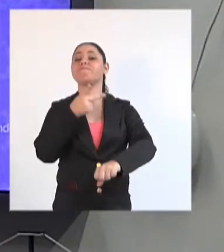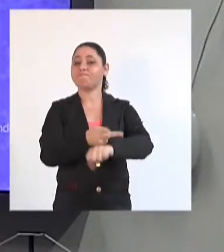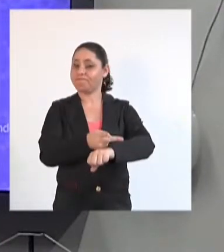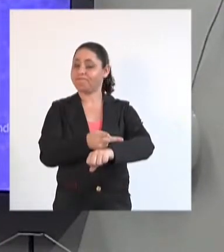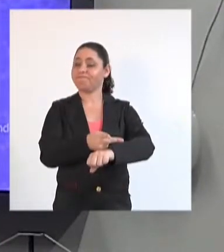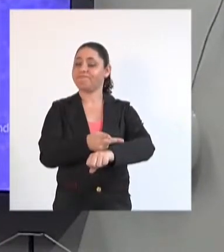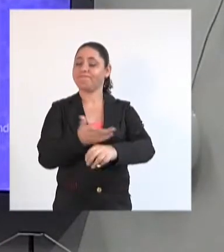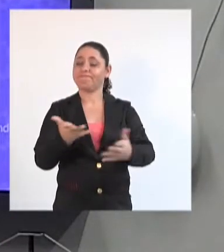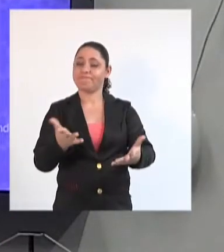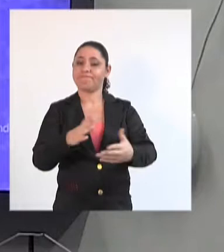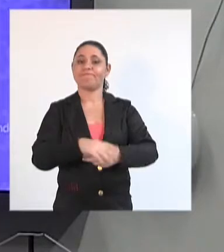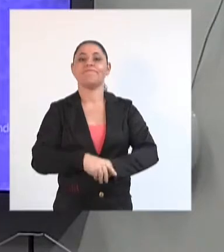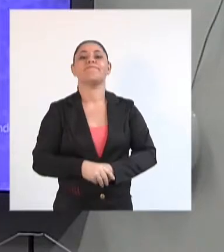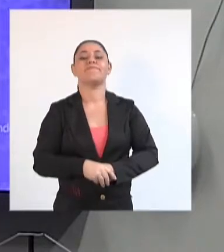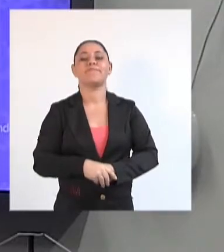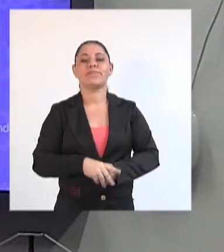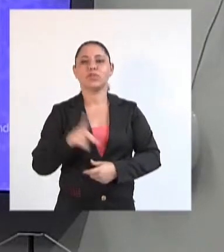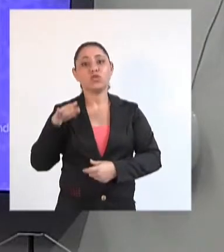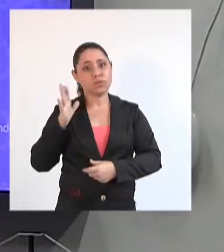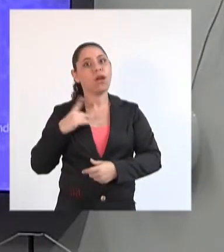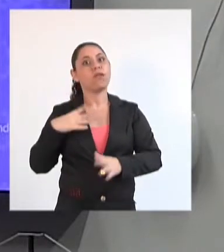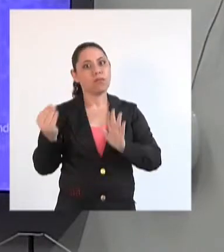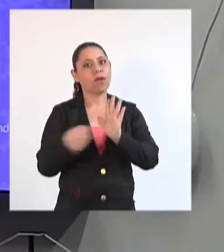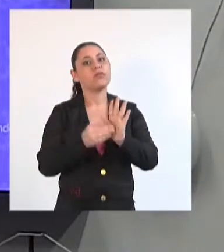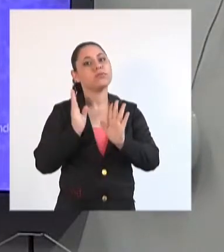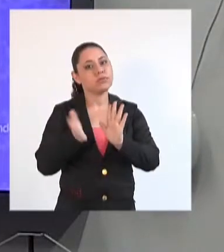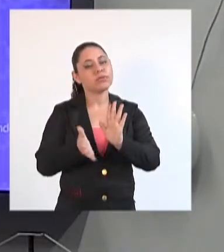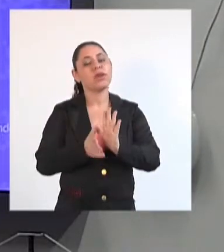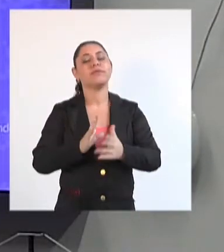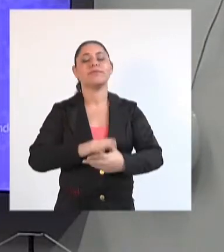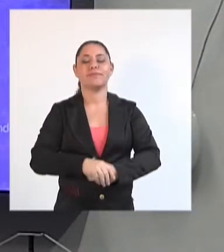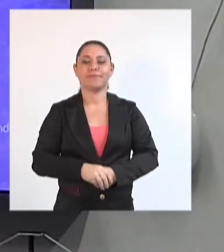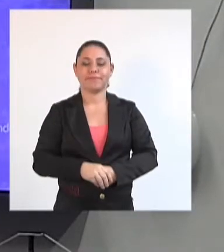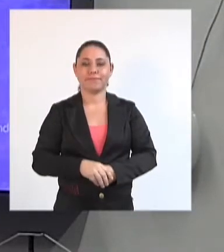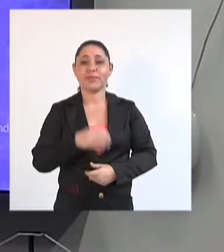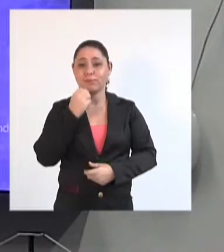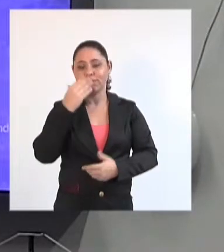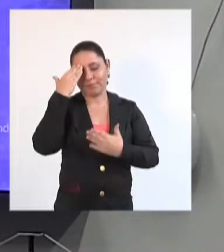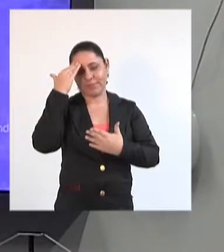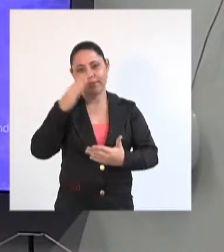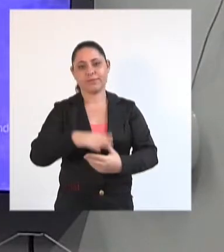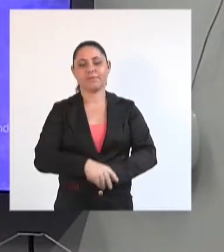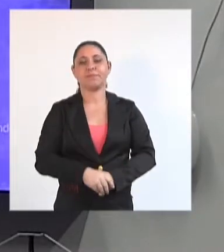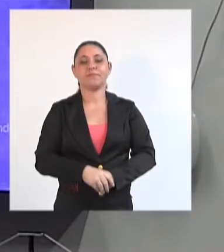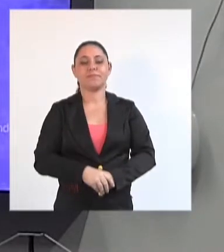já. Já está? Então, que bom. 2 meses, tá, obrigada.